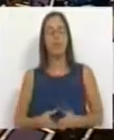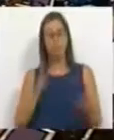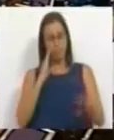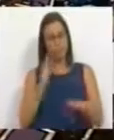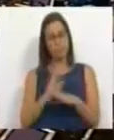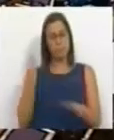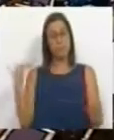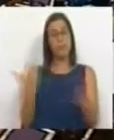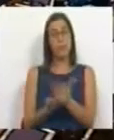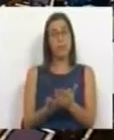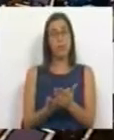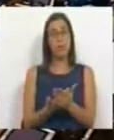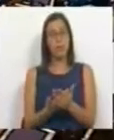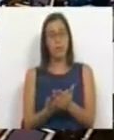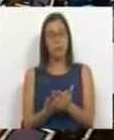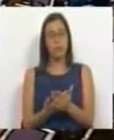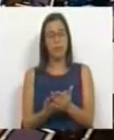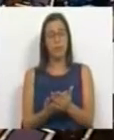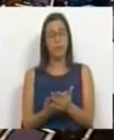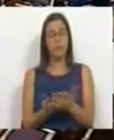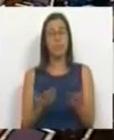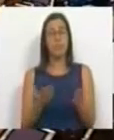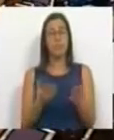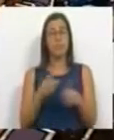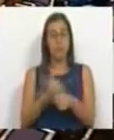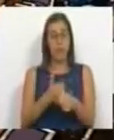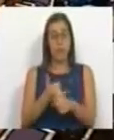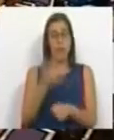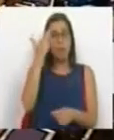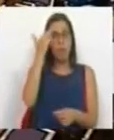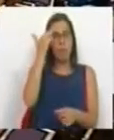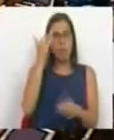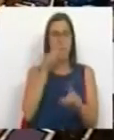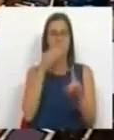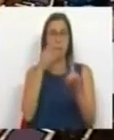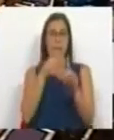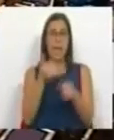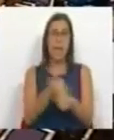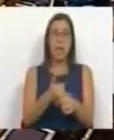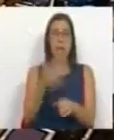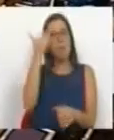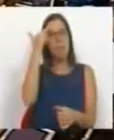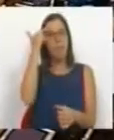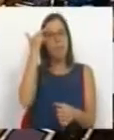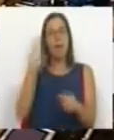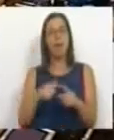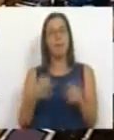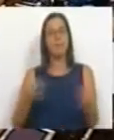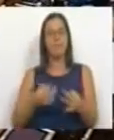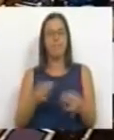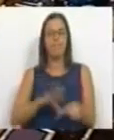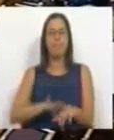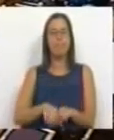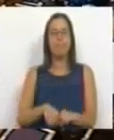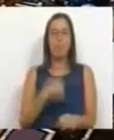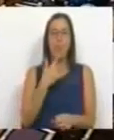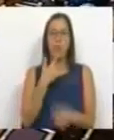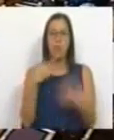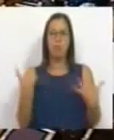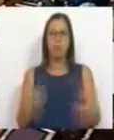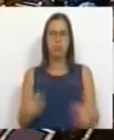nos últimos anos, a região autónoma da Madeira, particularmente a Ilha da Madeira, tem sido assolada